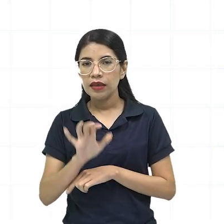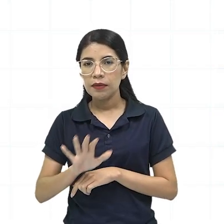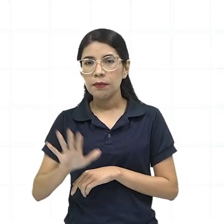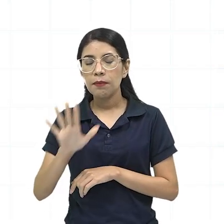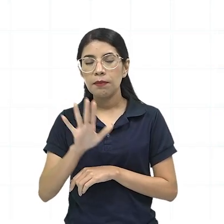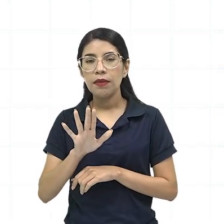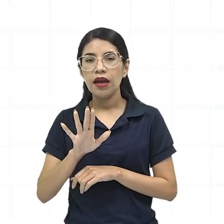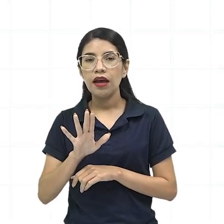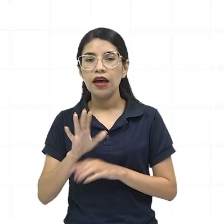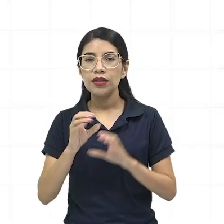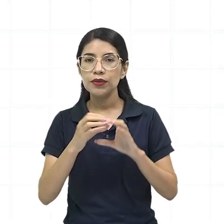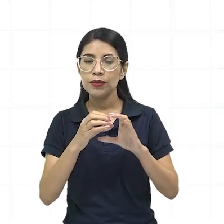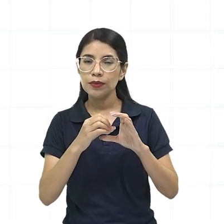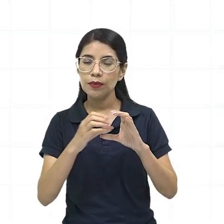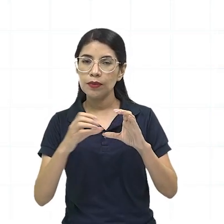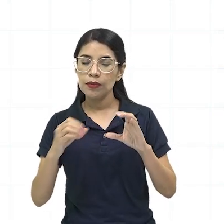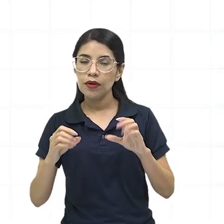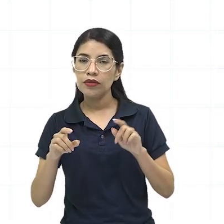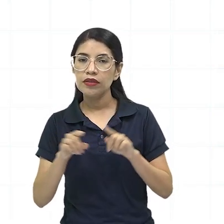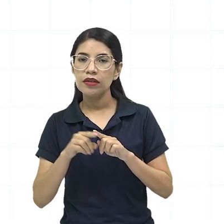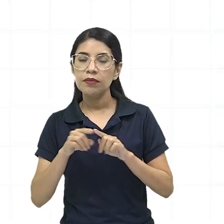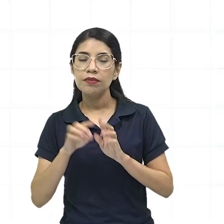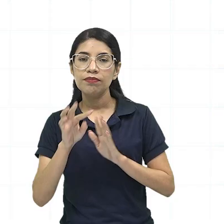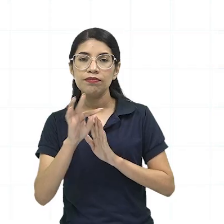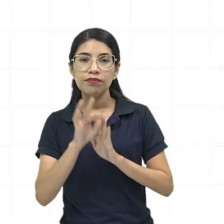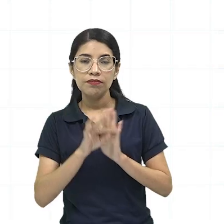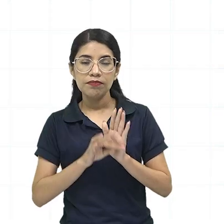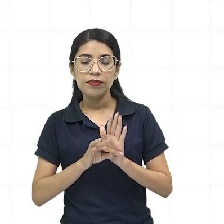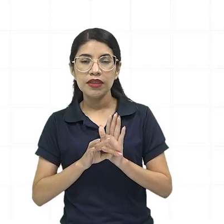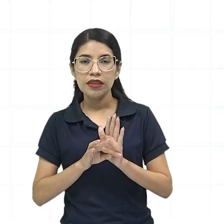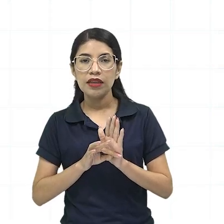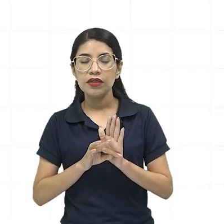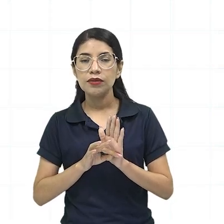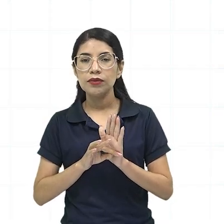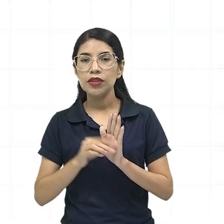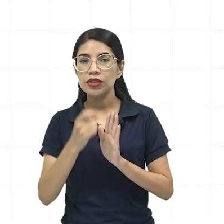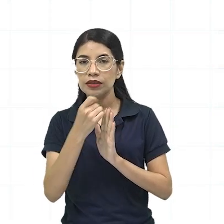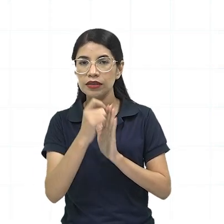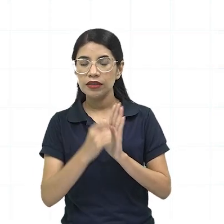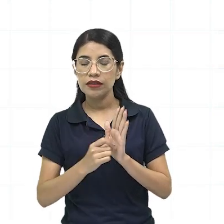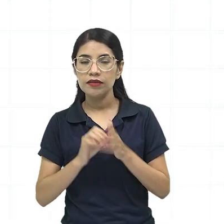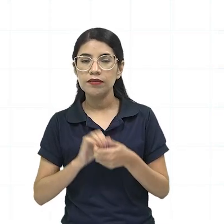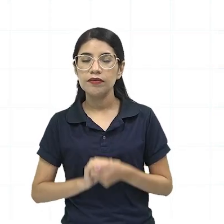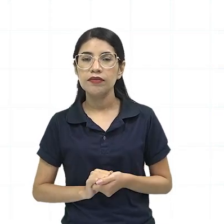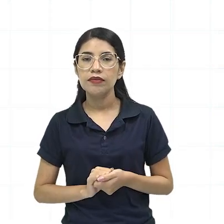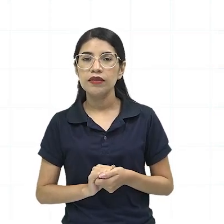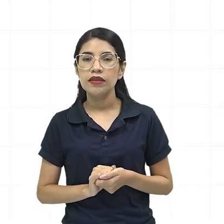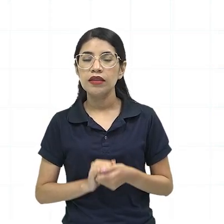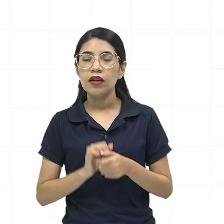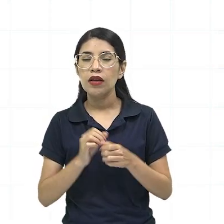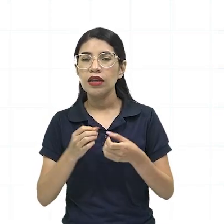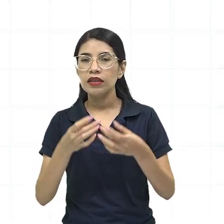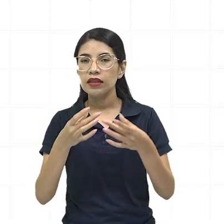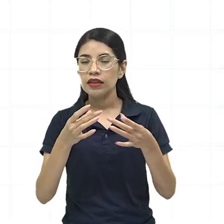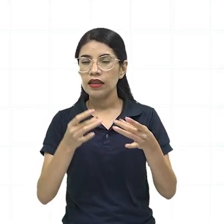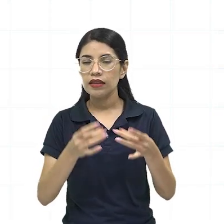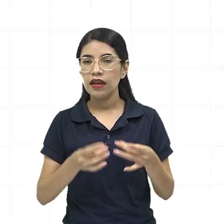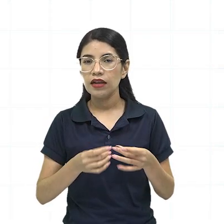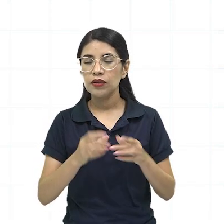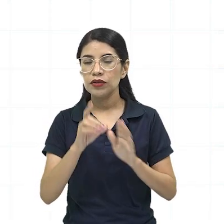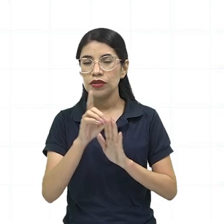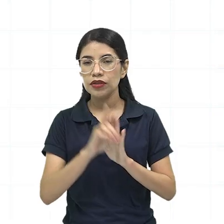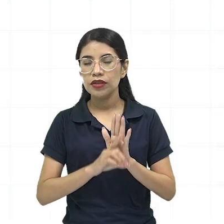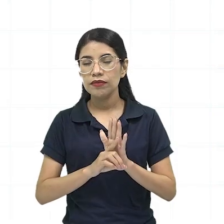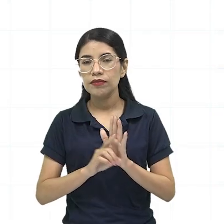esses emoticons e, claro, o texto verbal. Então, 1. Defende os direitos humanos para todos.